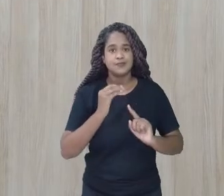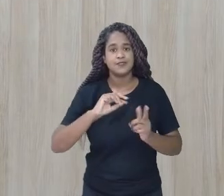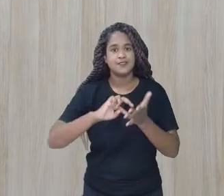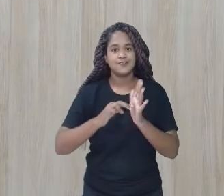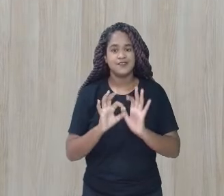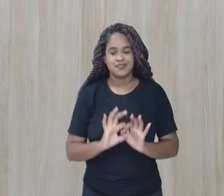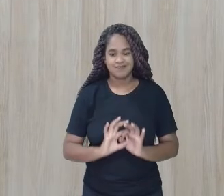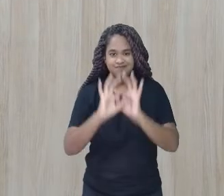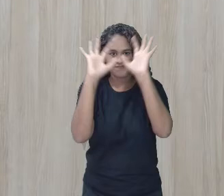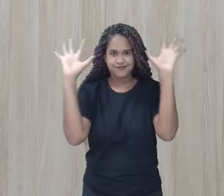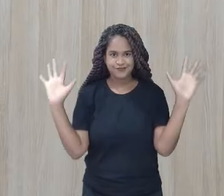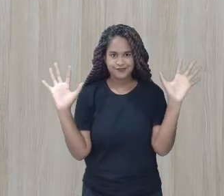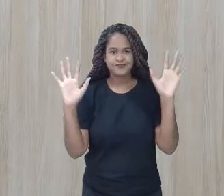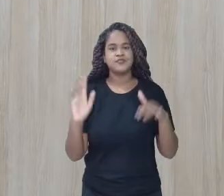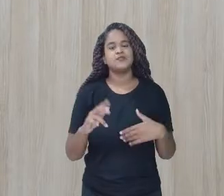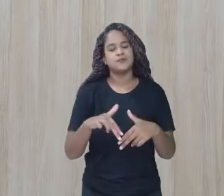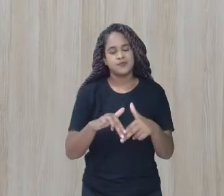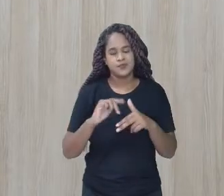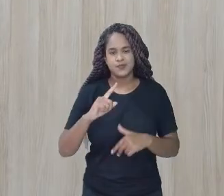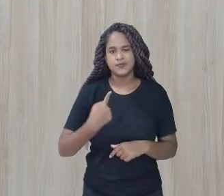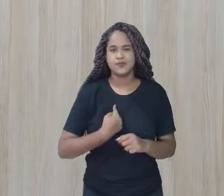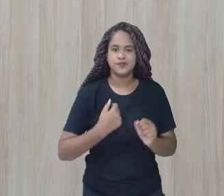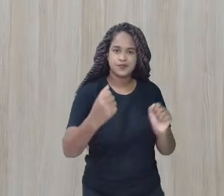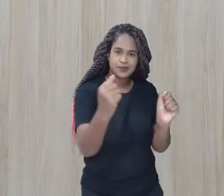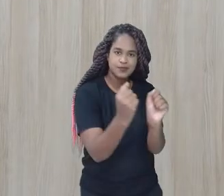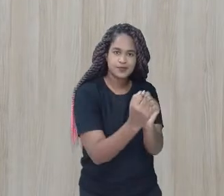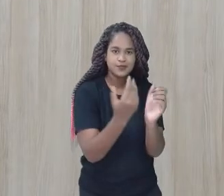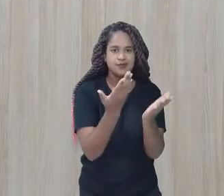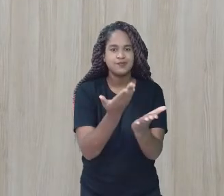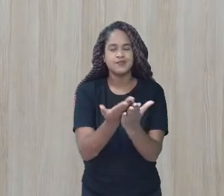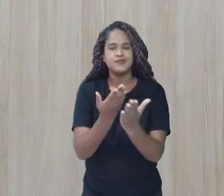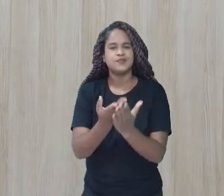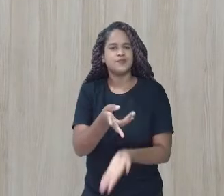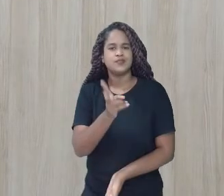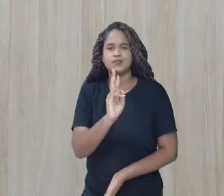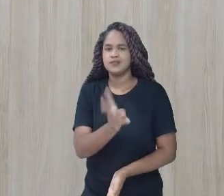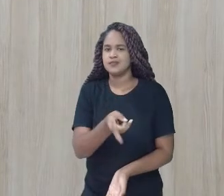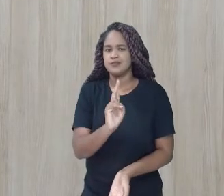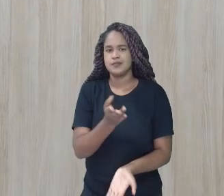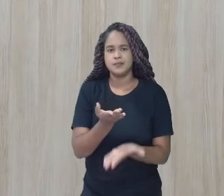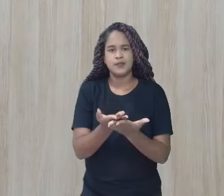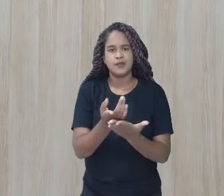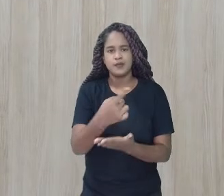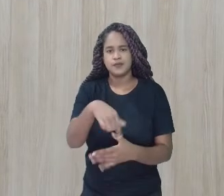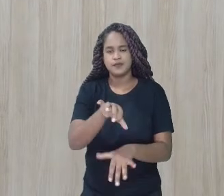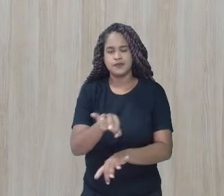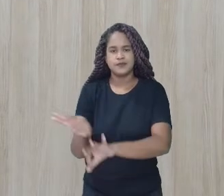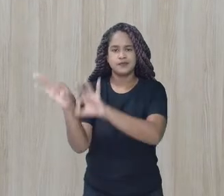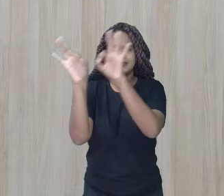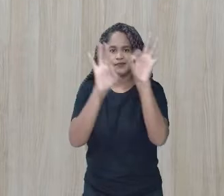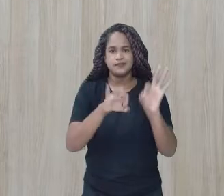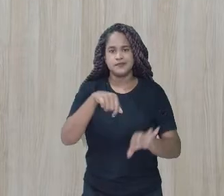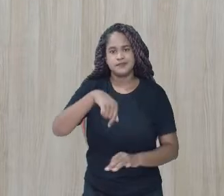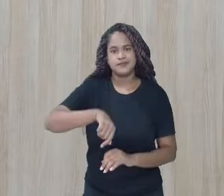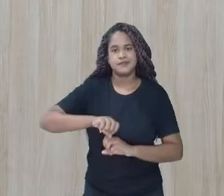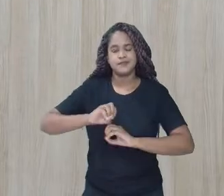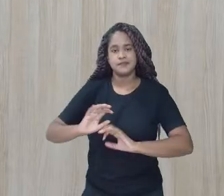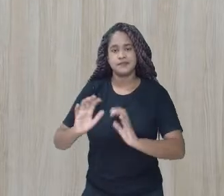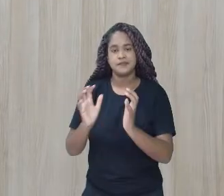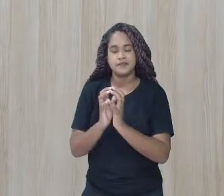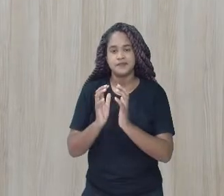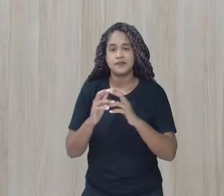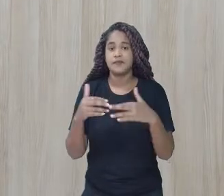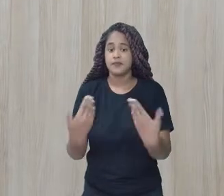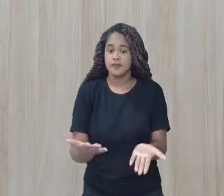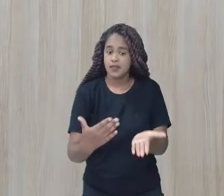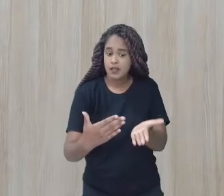libertador, né? É para isso que a gente está junto aqui na aula, em todas as aulas que vocês assistem aqui no Educar Recife. Então, o